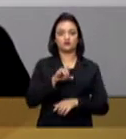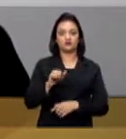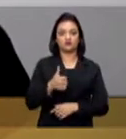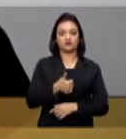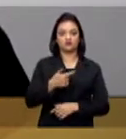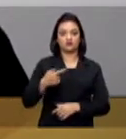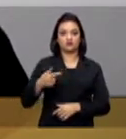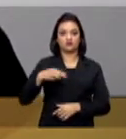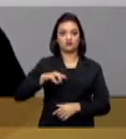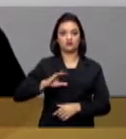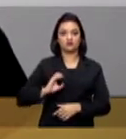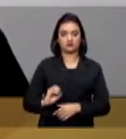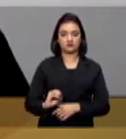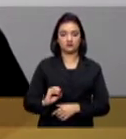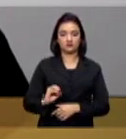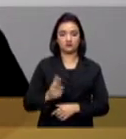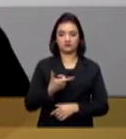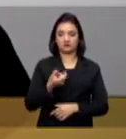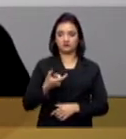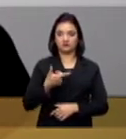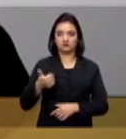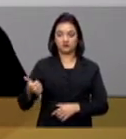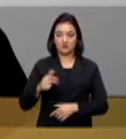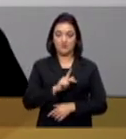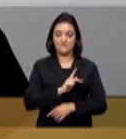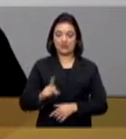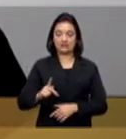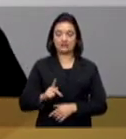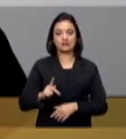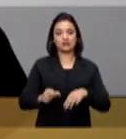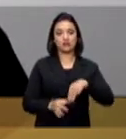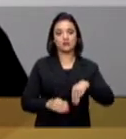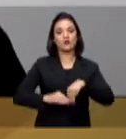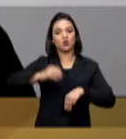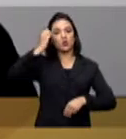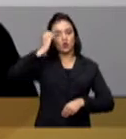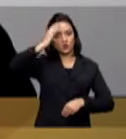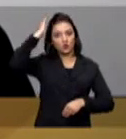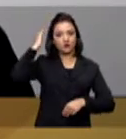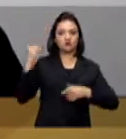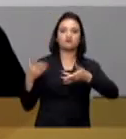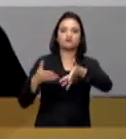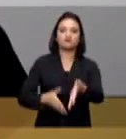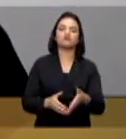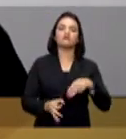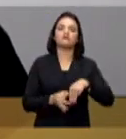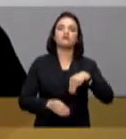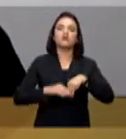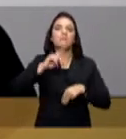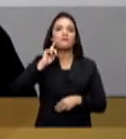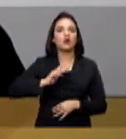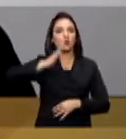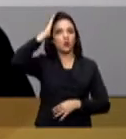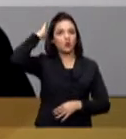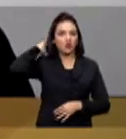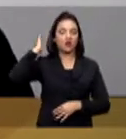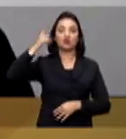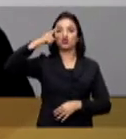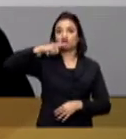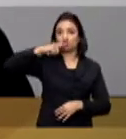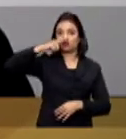2021. Presidência do senhor ministro Luiz Fux, presentes à sessão os senhores ministros Marco Aurélio, Gilmar Mendes,